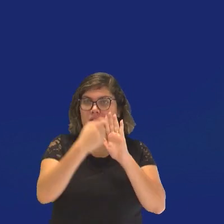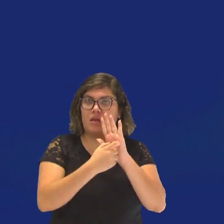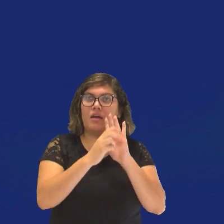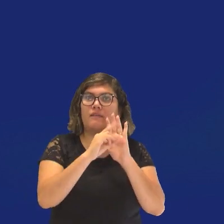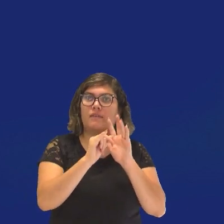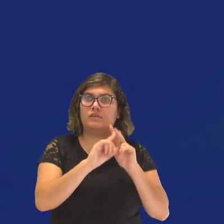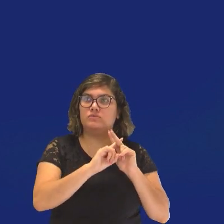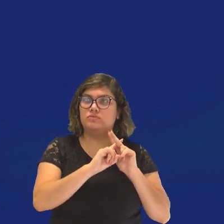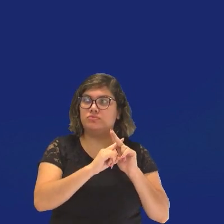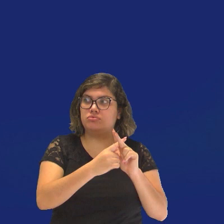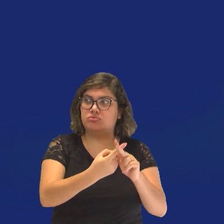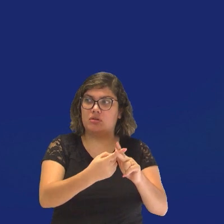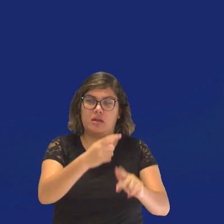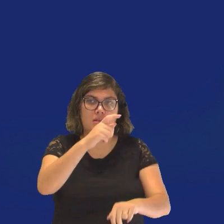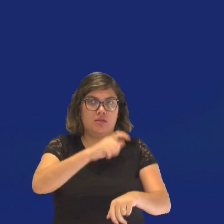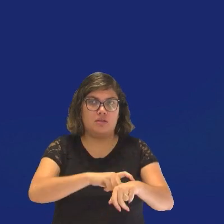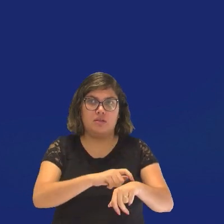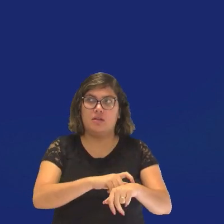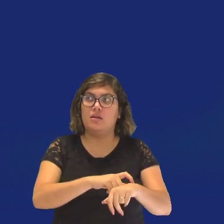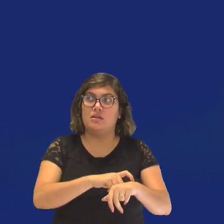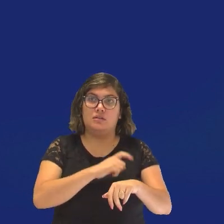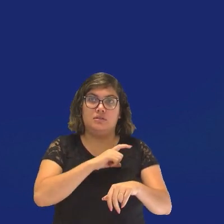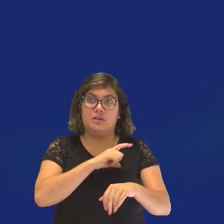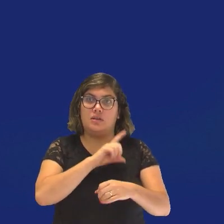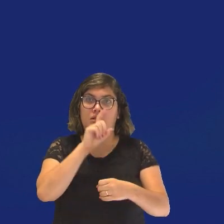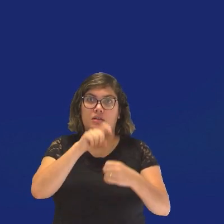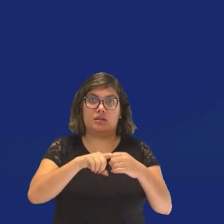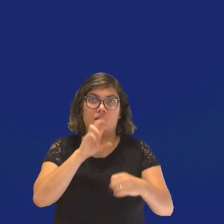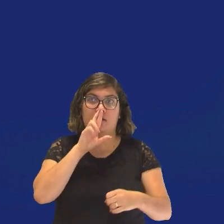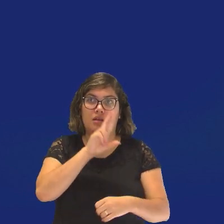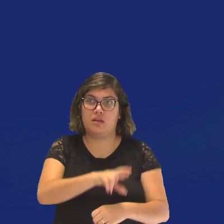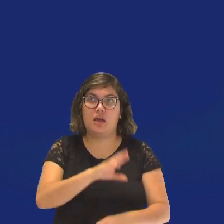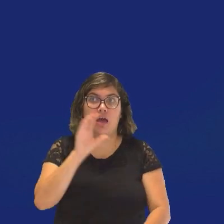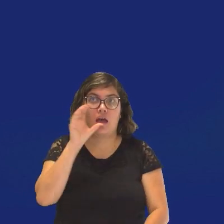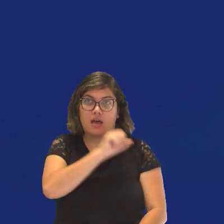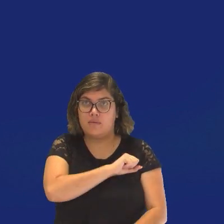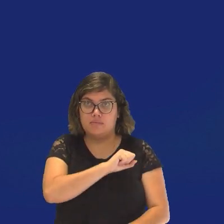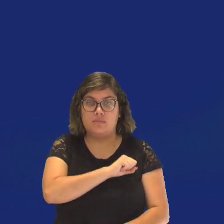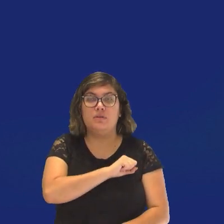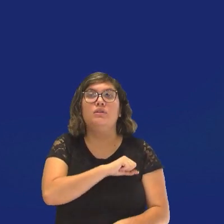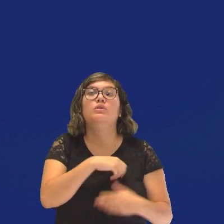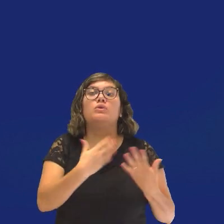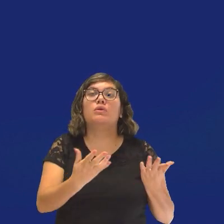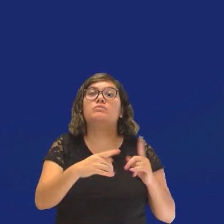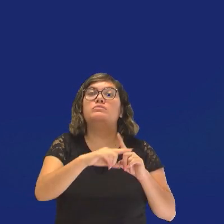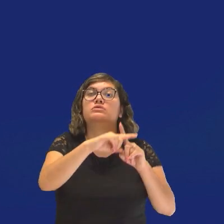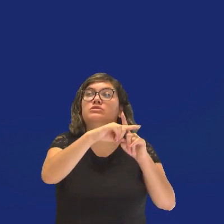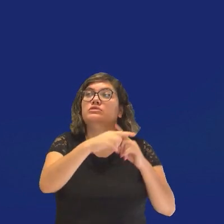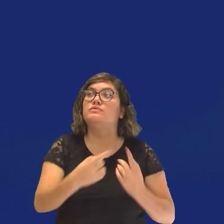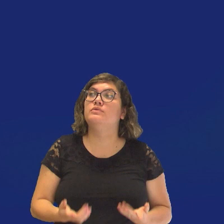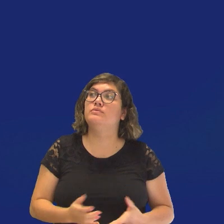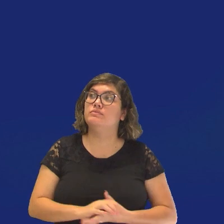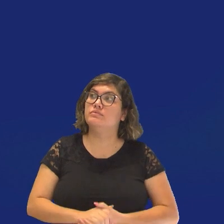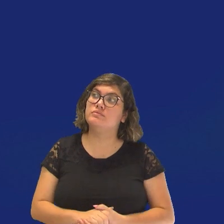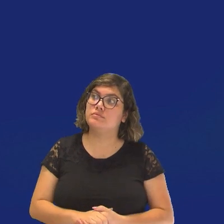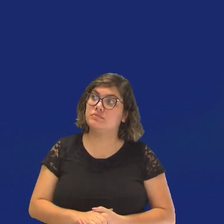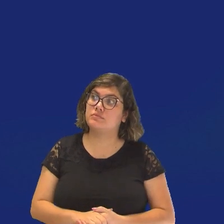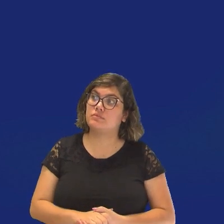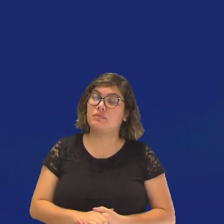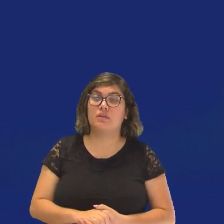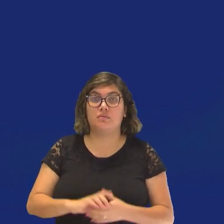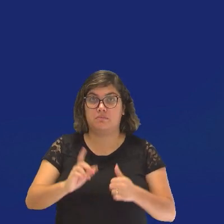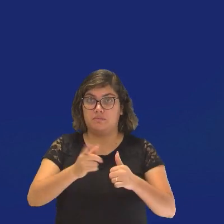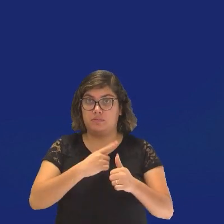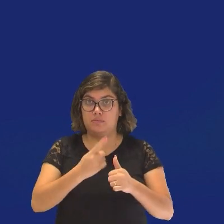corrigir automaticamente, trazendo uma devolutiva muito rápida para o professor. Quais são as vantagens disso? Por favor, Anthony. nós, em primeiro